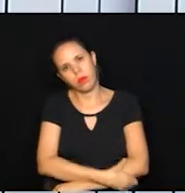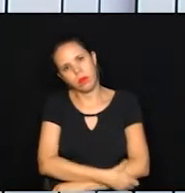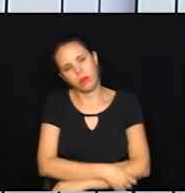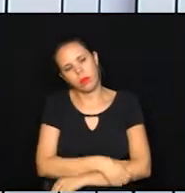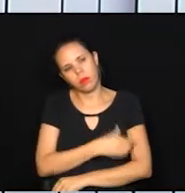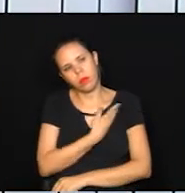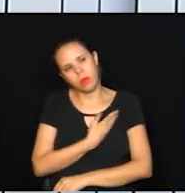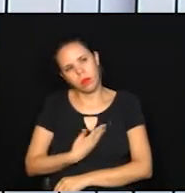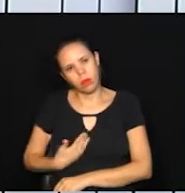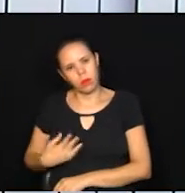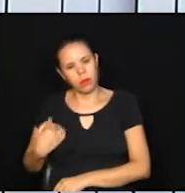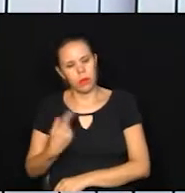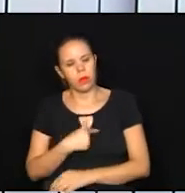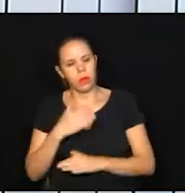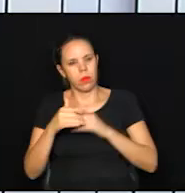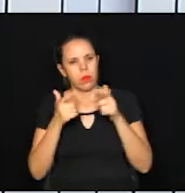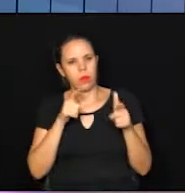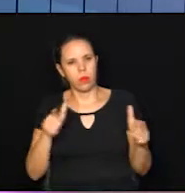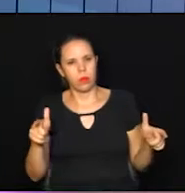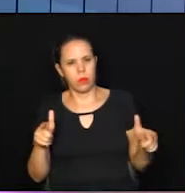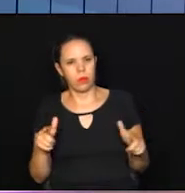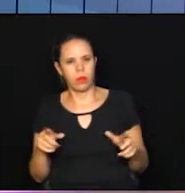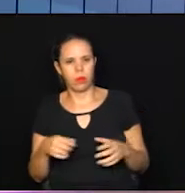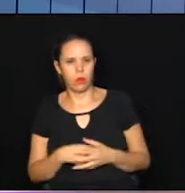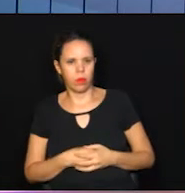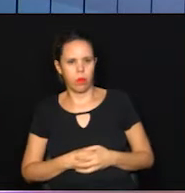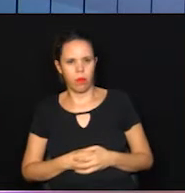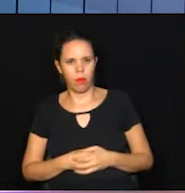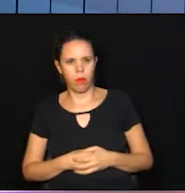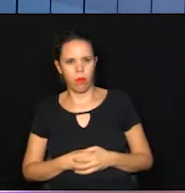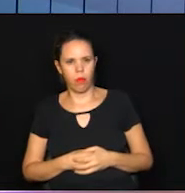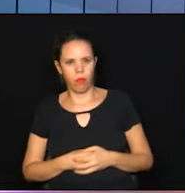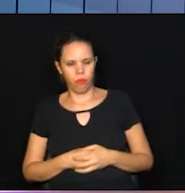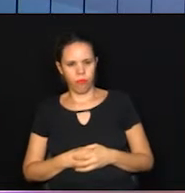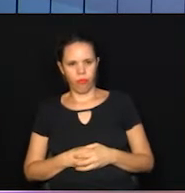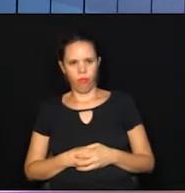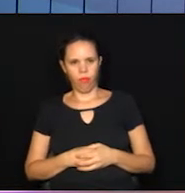governo para nós avançarmos nesta questão?